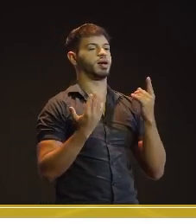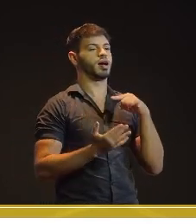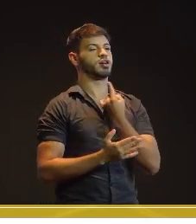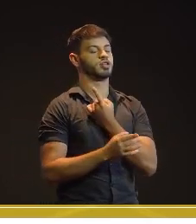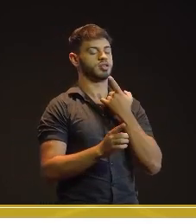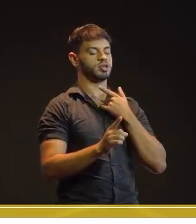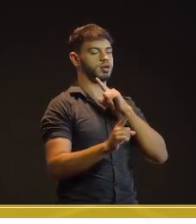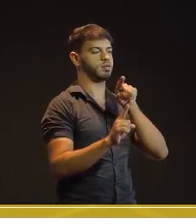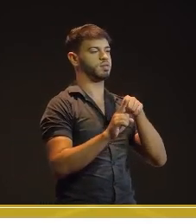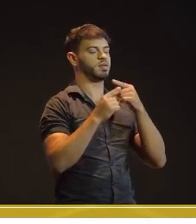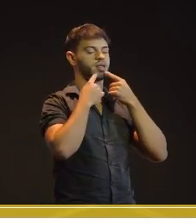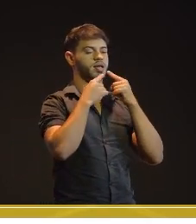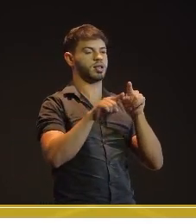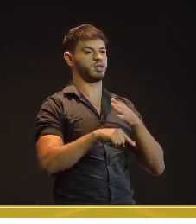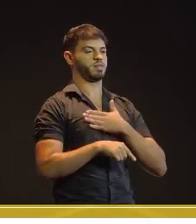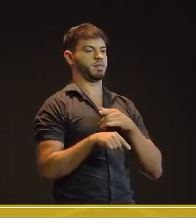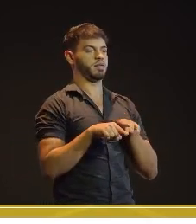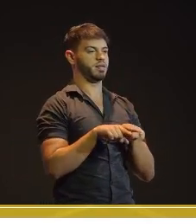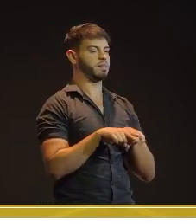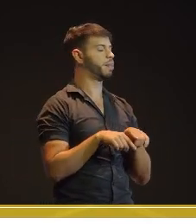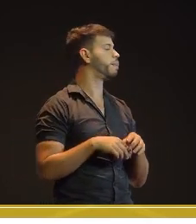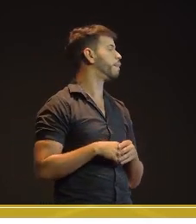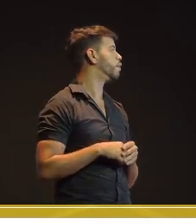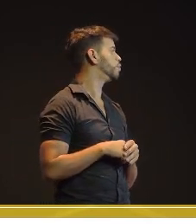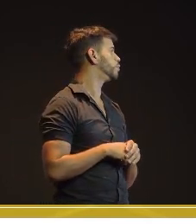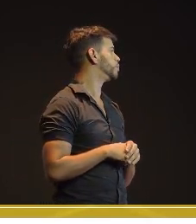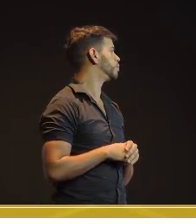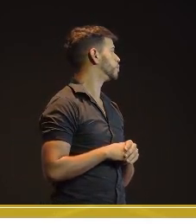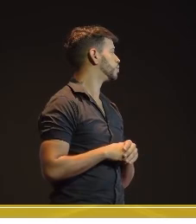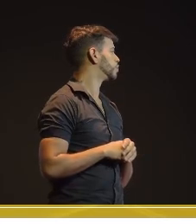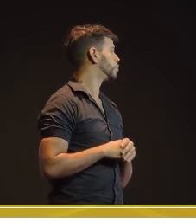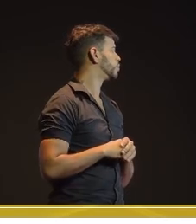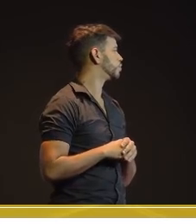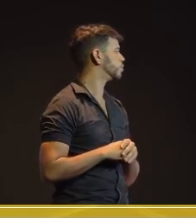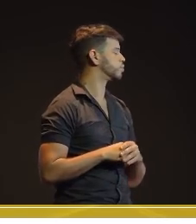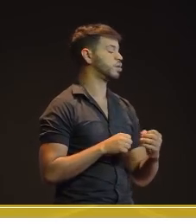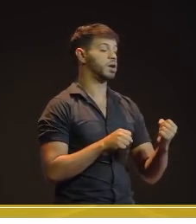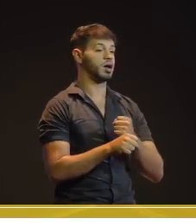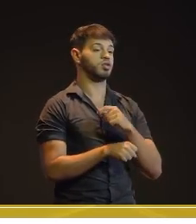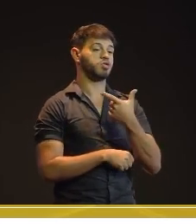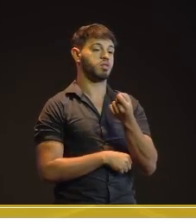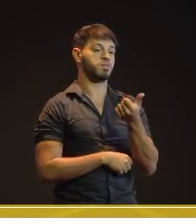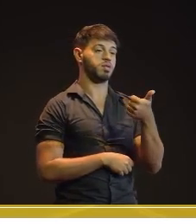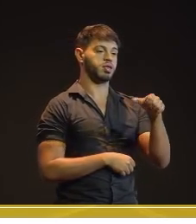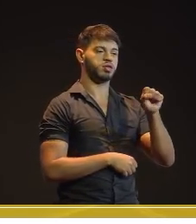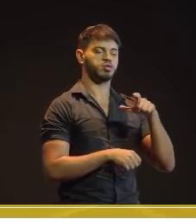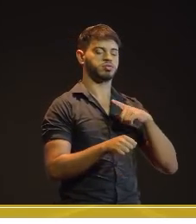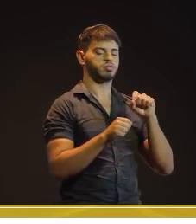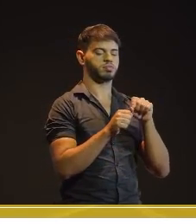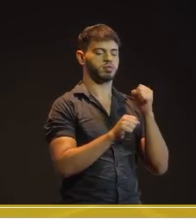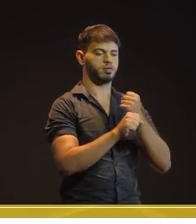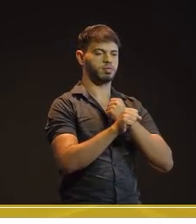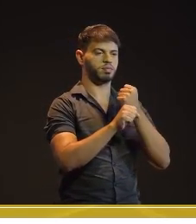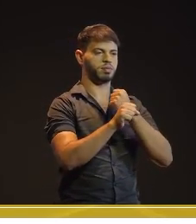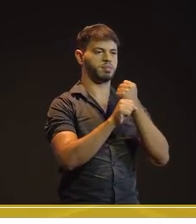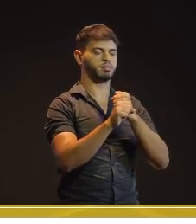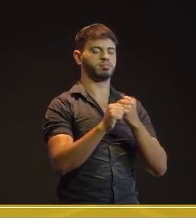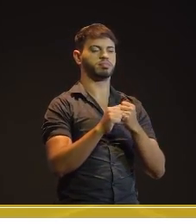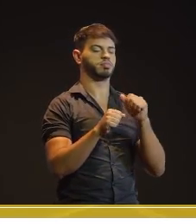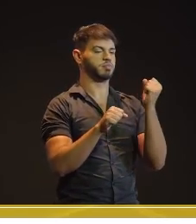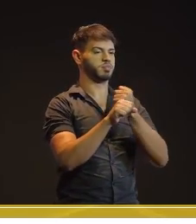item crítico para mim também. As plantas que desde 2018 estão sendo construídas, ou em